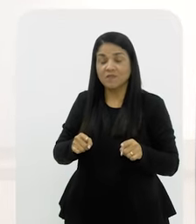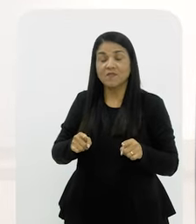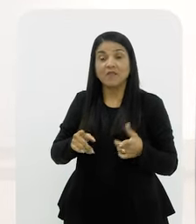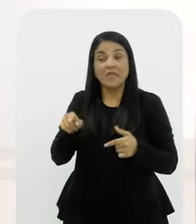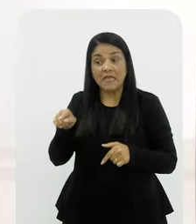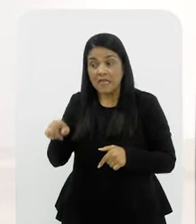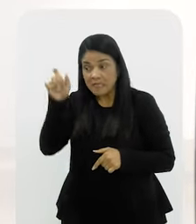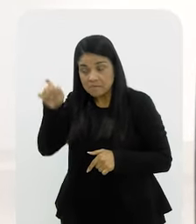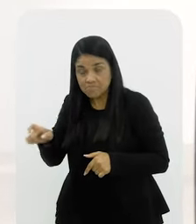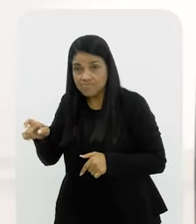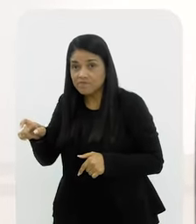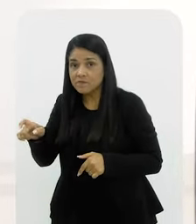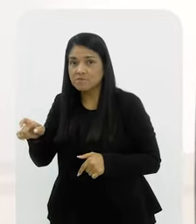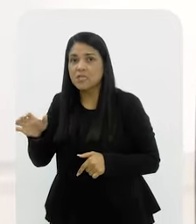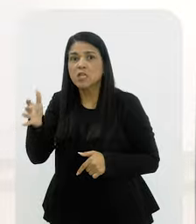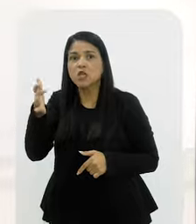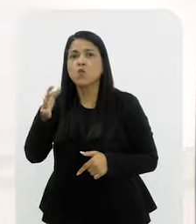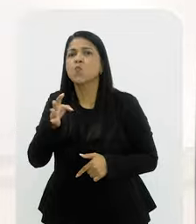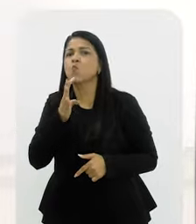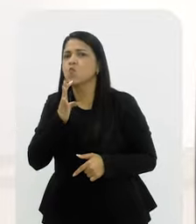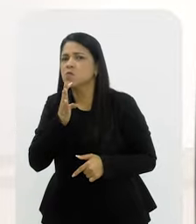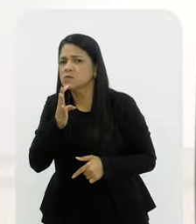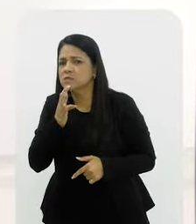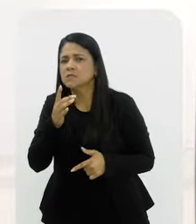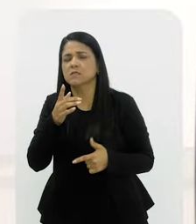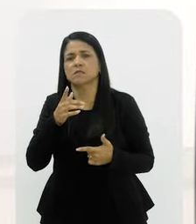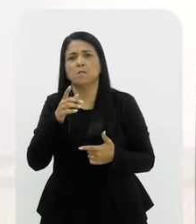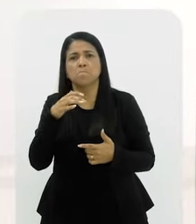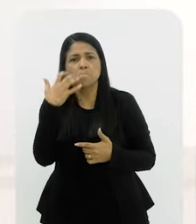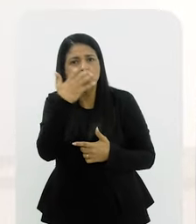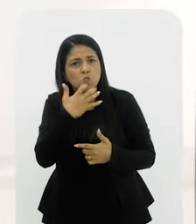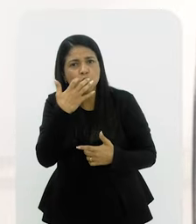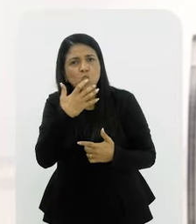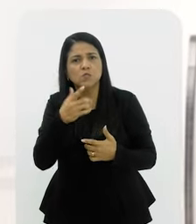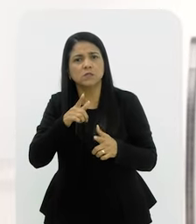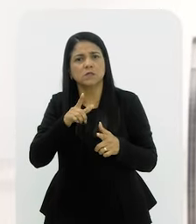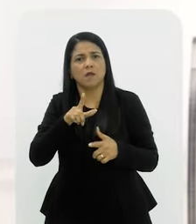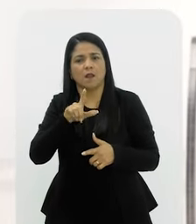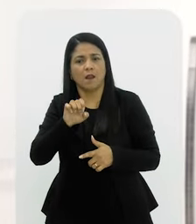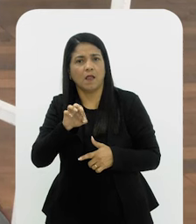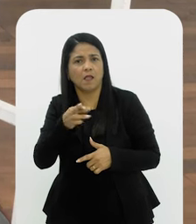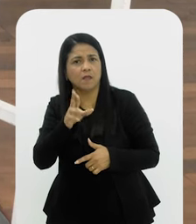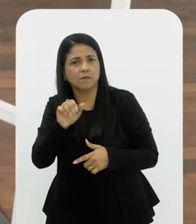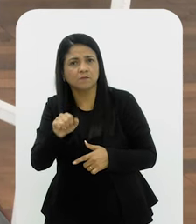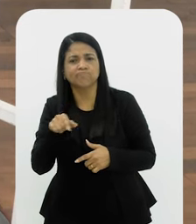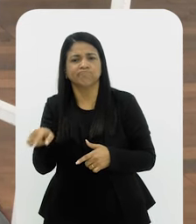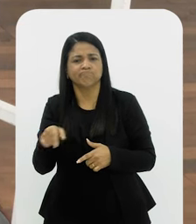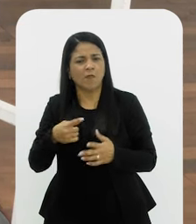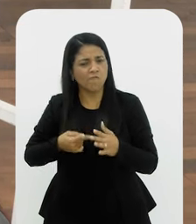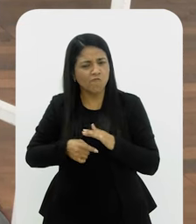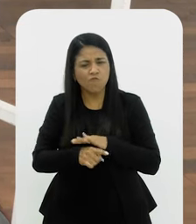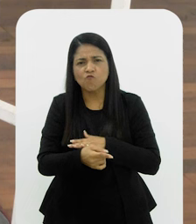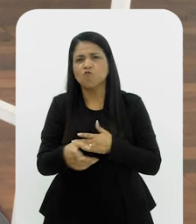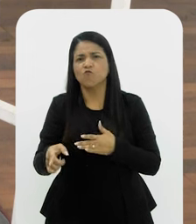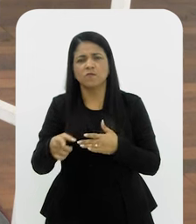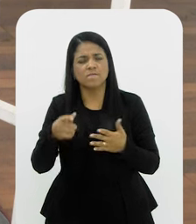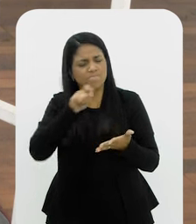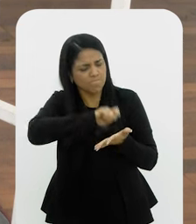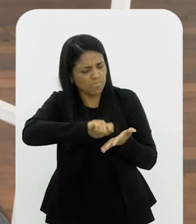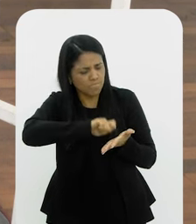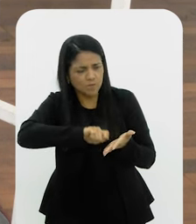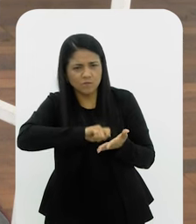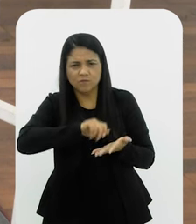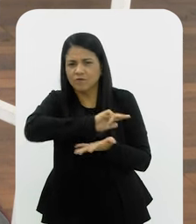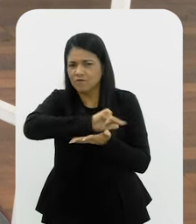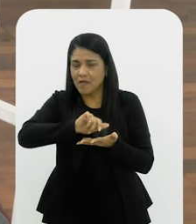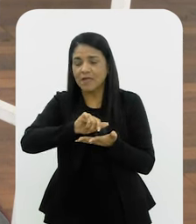faz um lalaiá e vai, né? Ele não, ele conhecia as letras. Era um profundo conhecedor, né? Muito, muito. Ele muito. Tinha